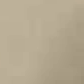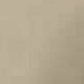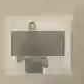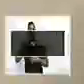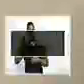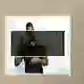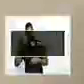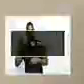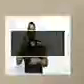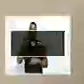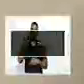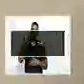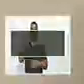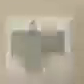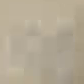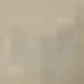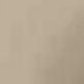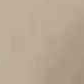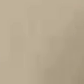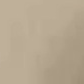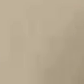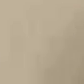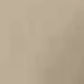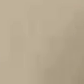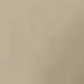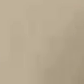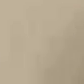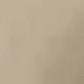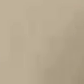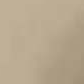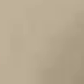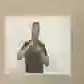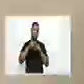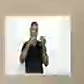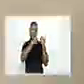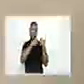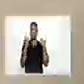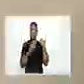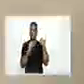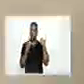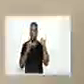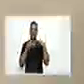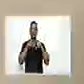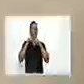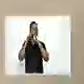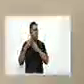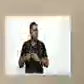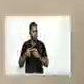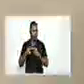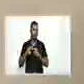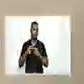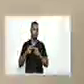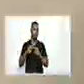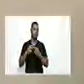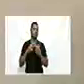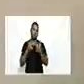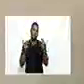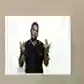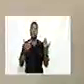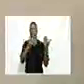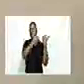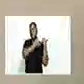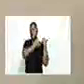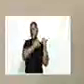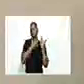lá na usina e água que é bomba a luz é responsabilidade Nossa e a manutenção do lugar é algumas coisas a gente